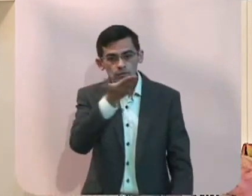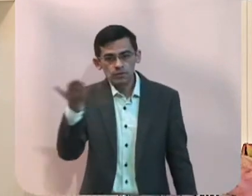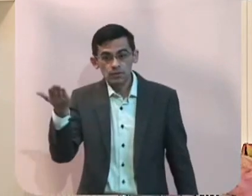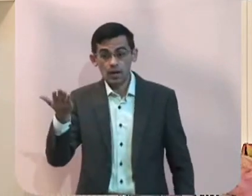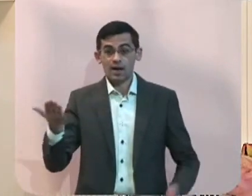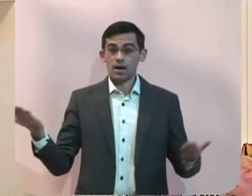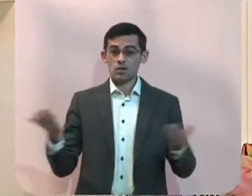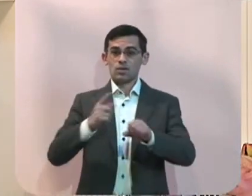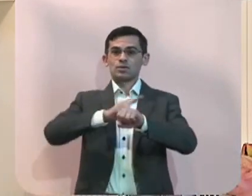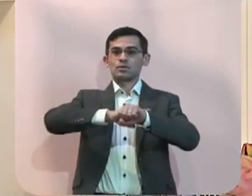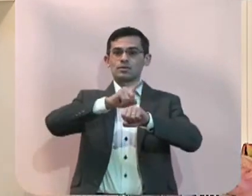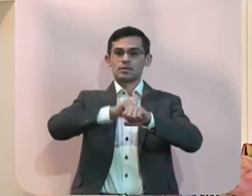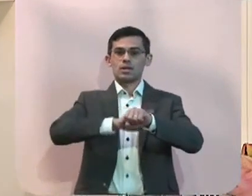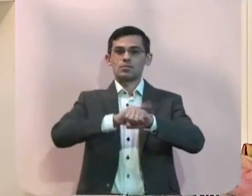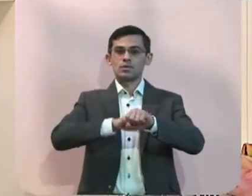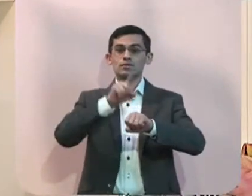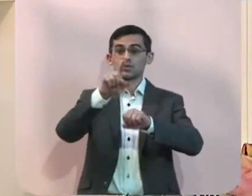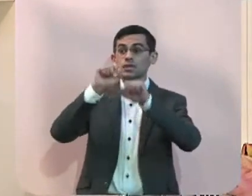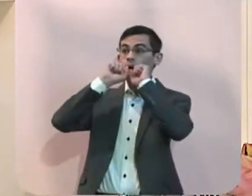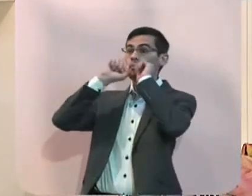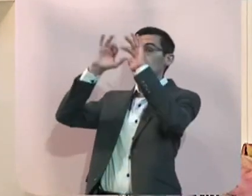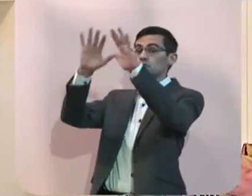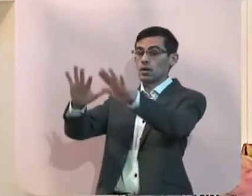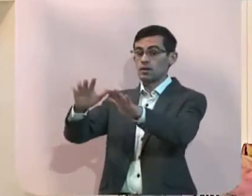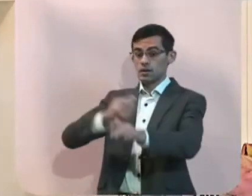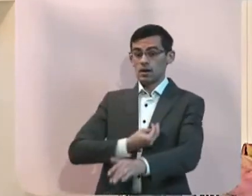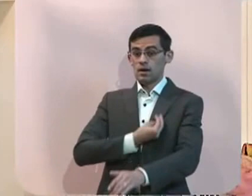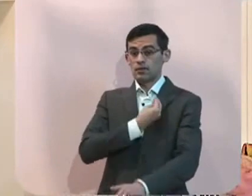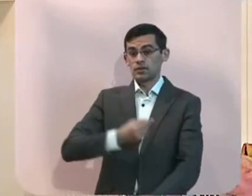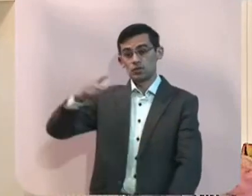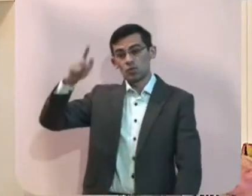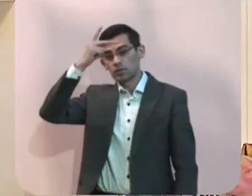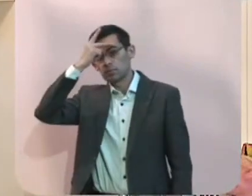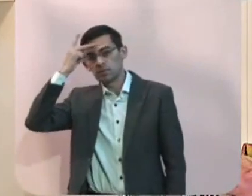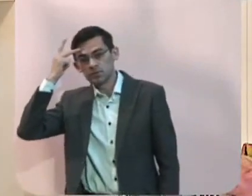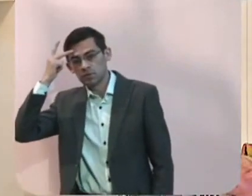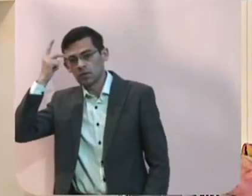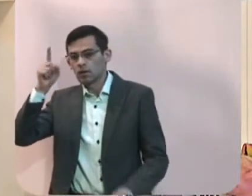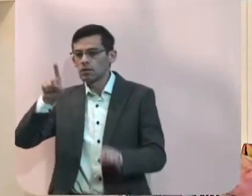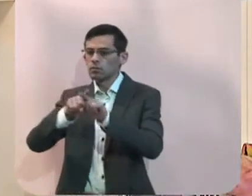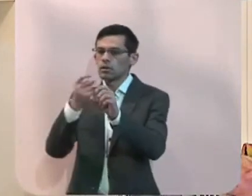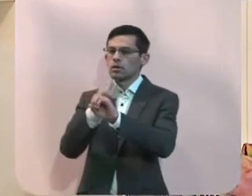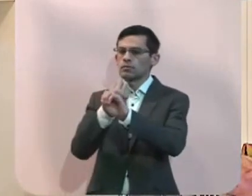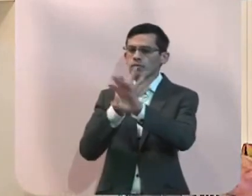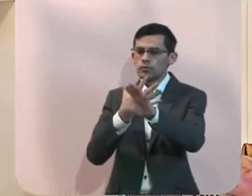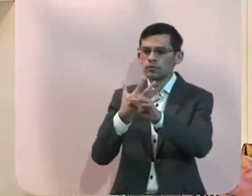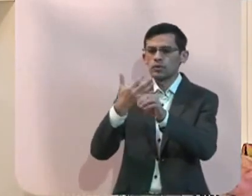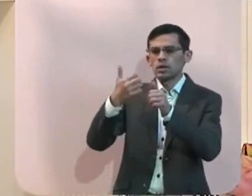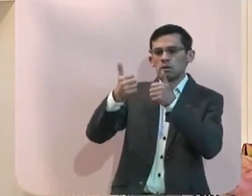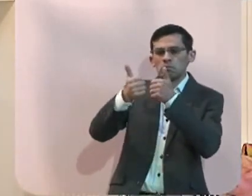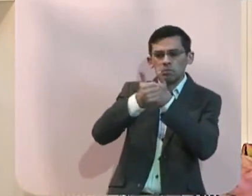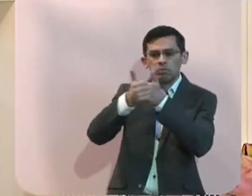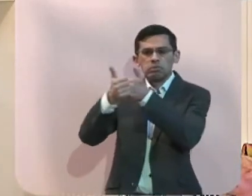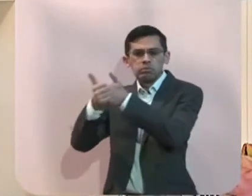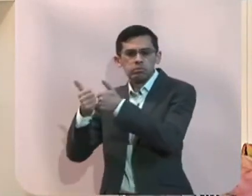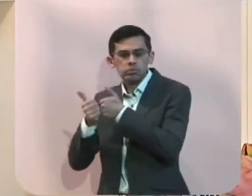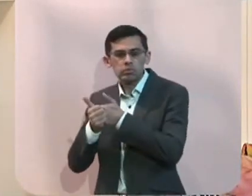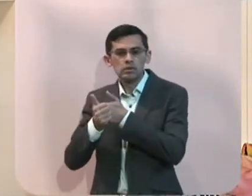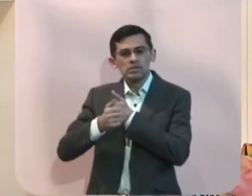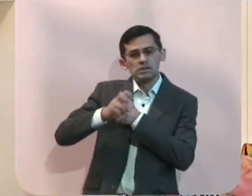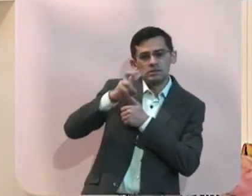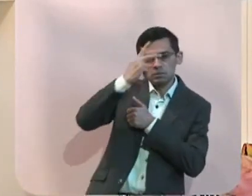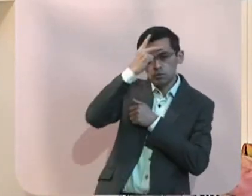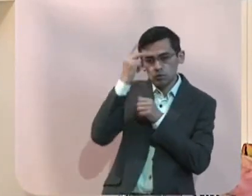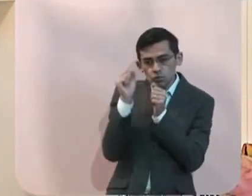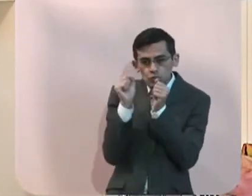está na hora de você abençoar a vida de alguém. De online, 1 a 1, 2, quem sabe, 5 no